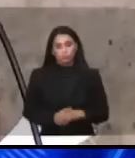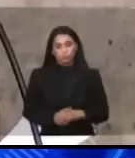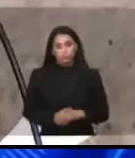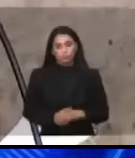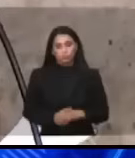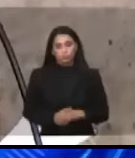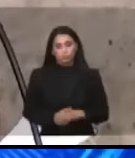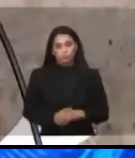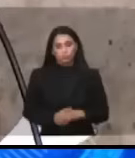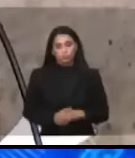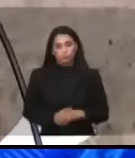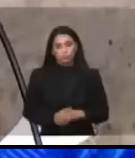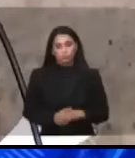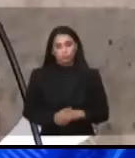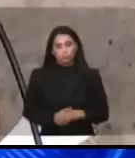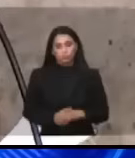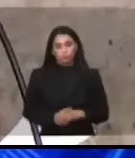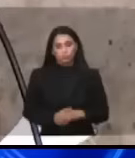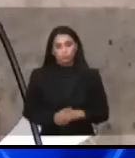Até